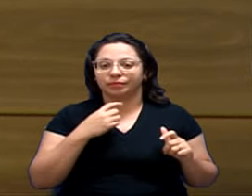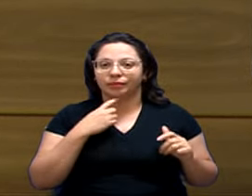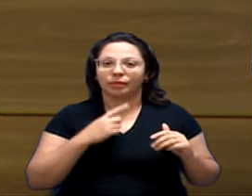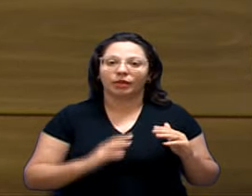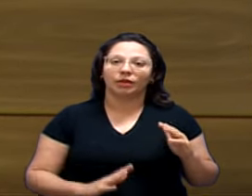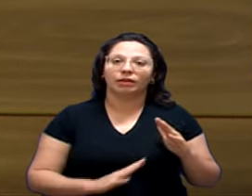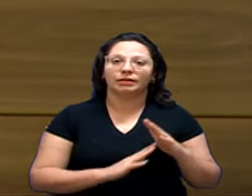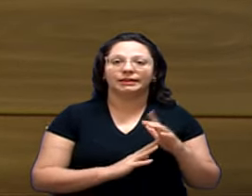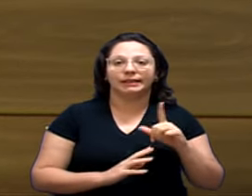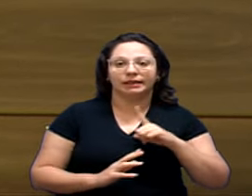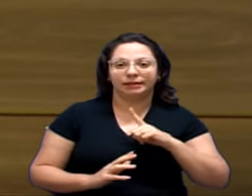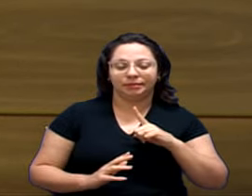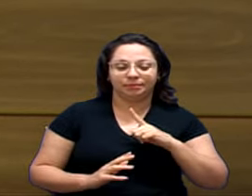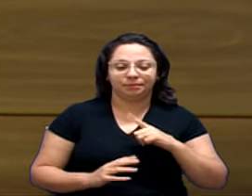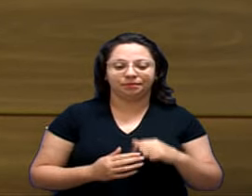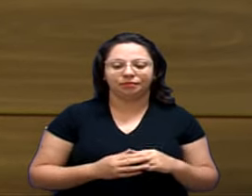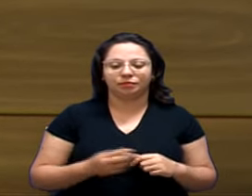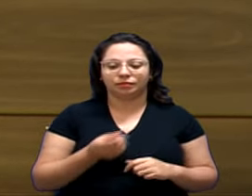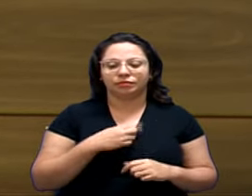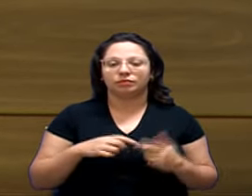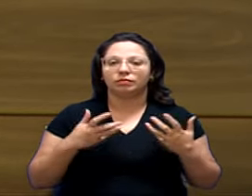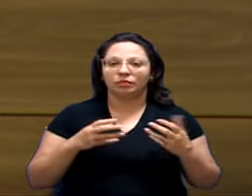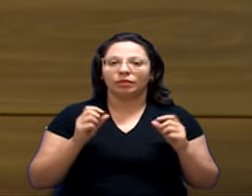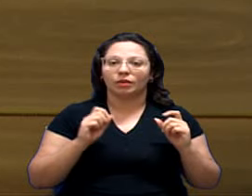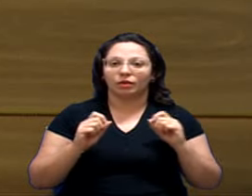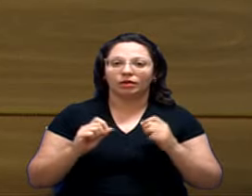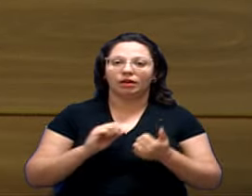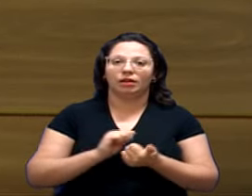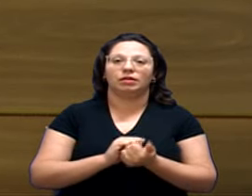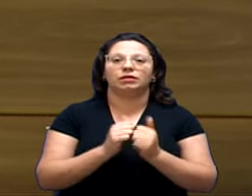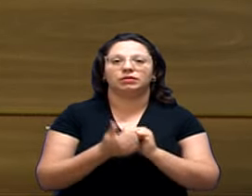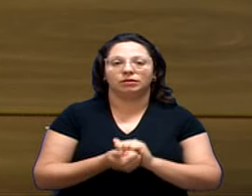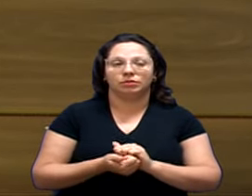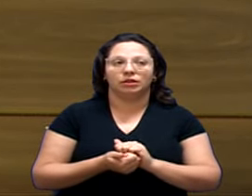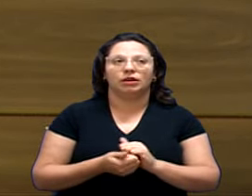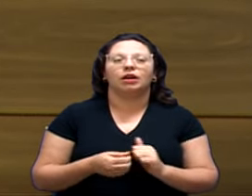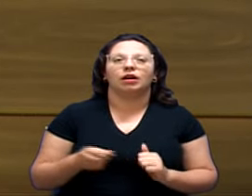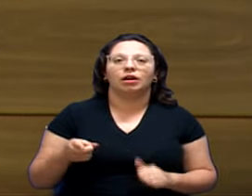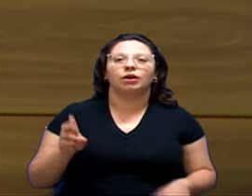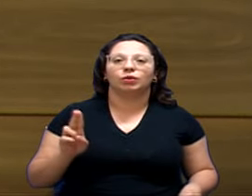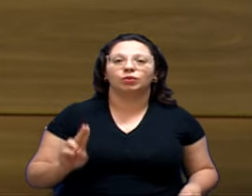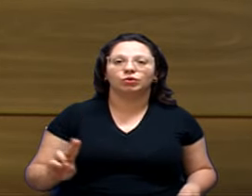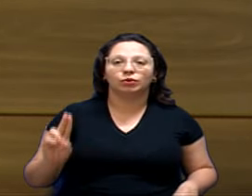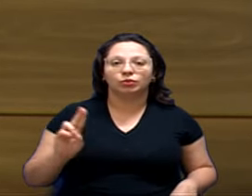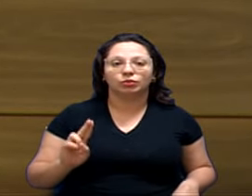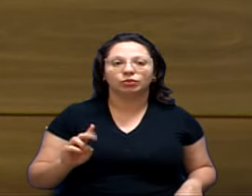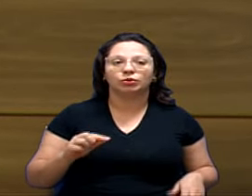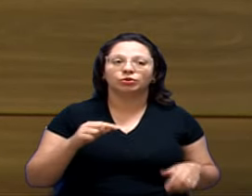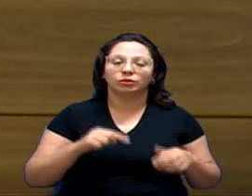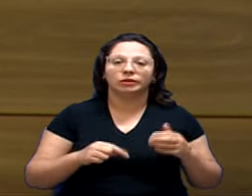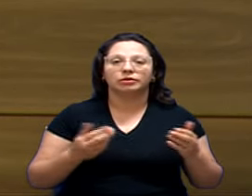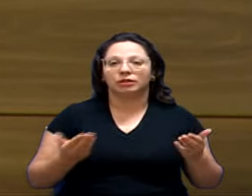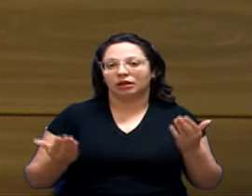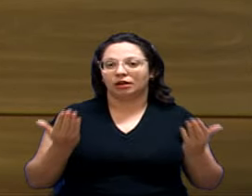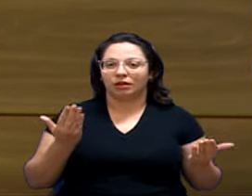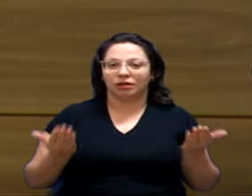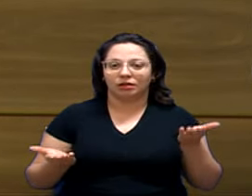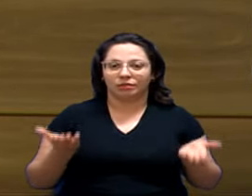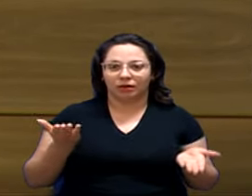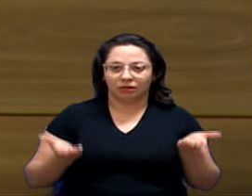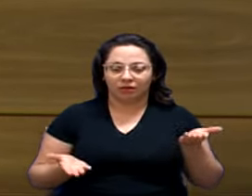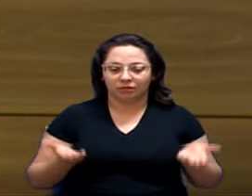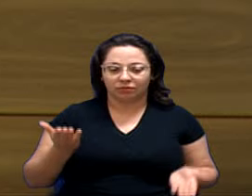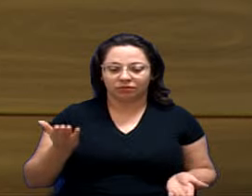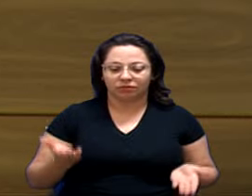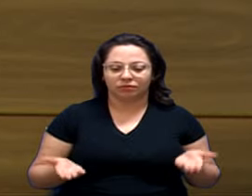então a ideia Nossa é Red é quar isso trazer um uso paraa região é lógico eh moderadamente a ideia Nossa não é